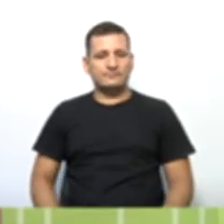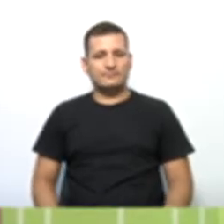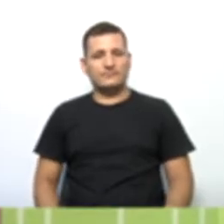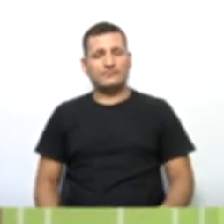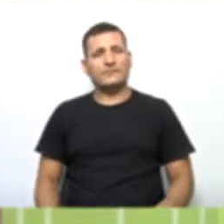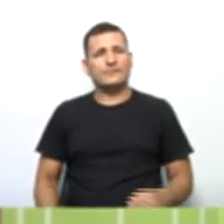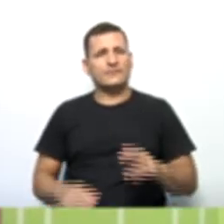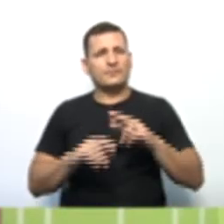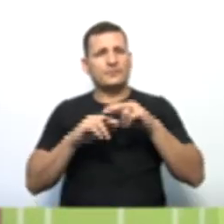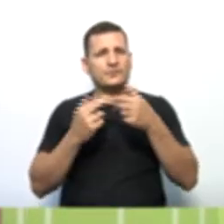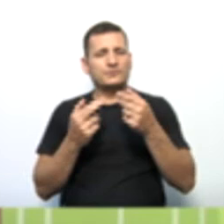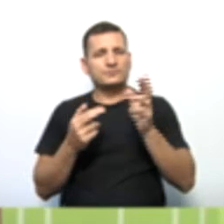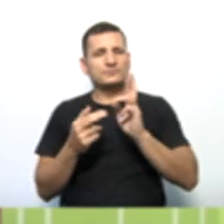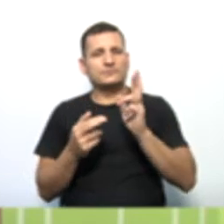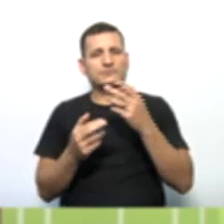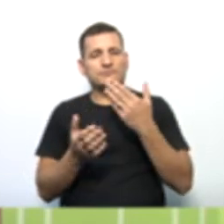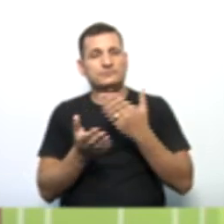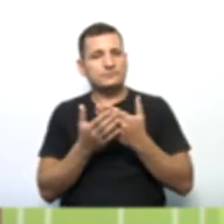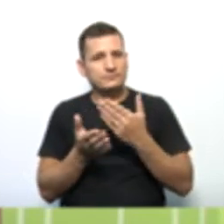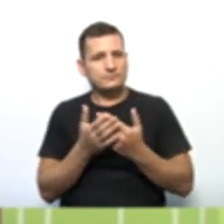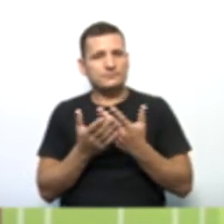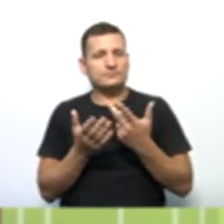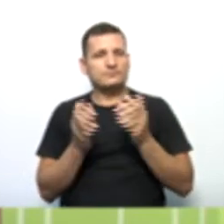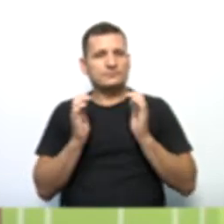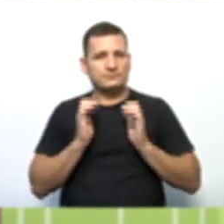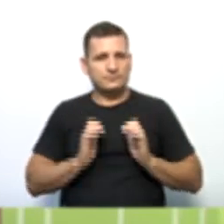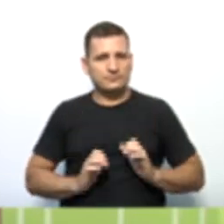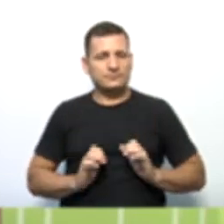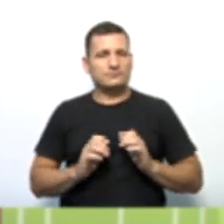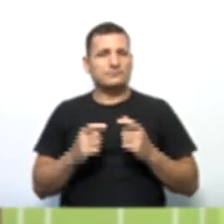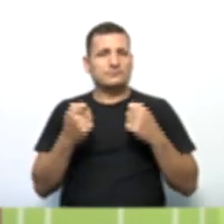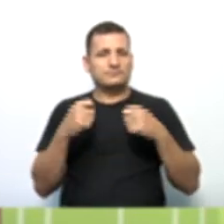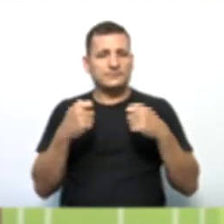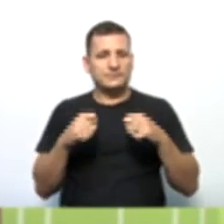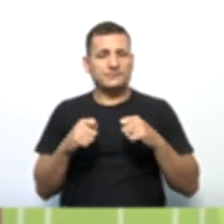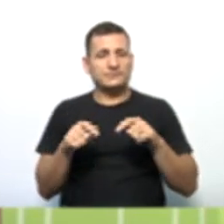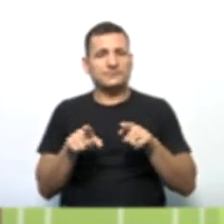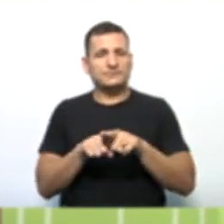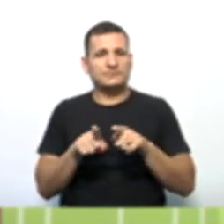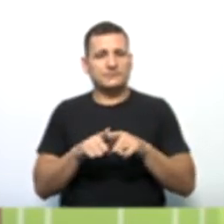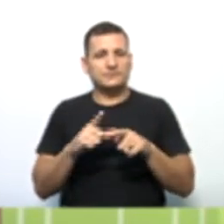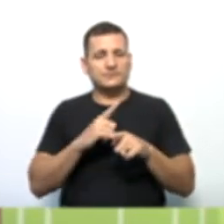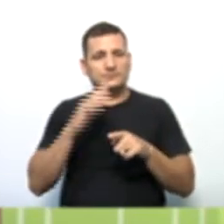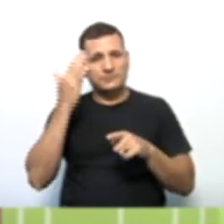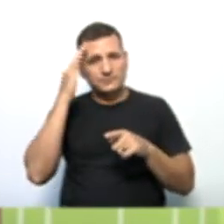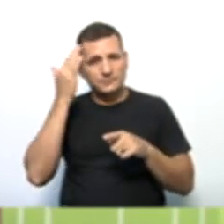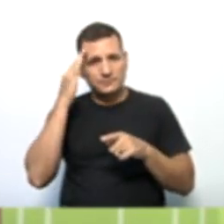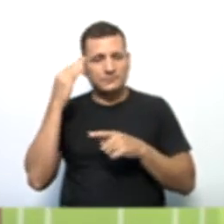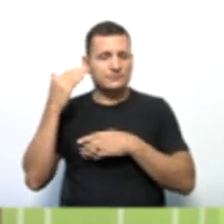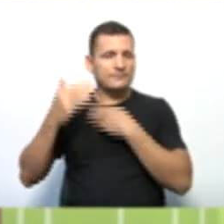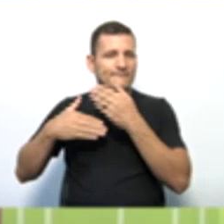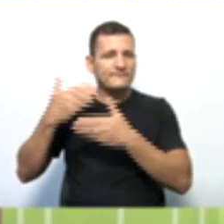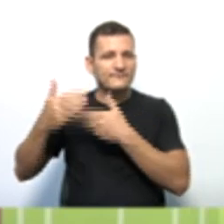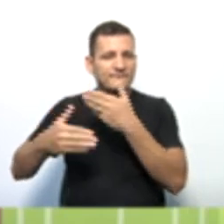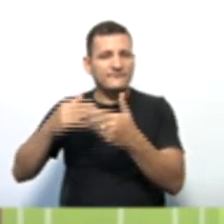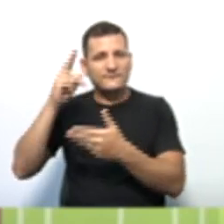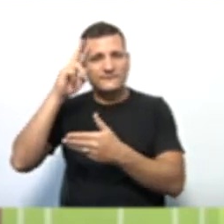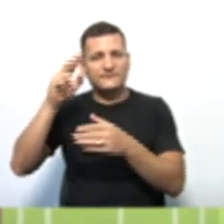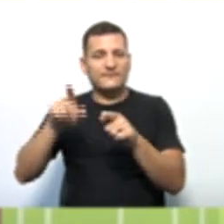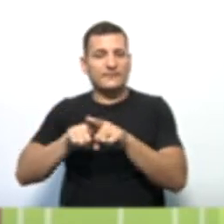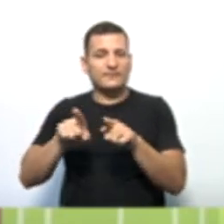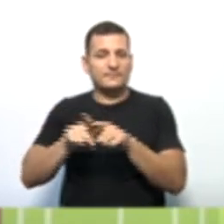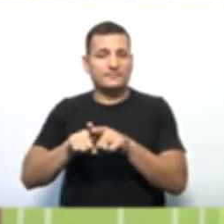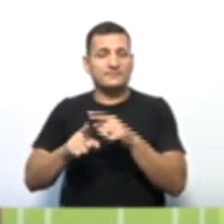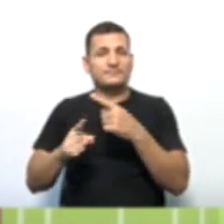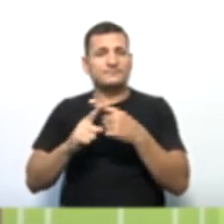se dedica a estudar, a refletir sobre ética, precisa também ter uma concepção histórica. porque a ética vai refletir